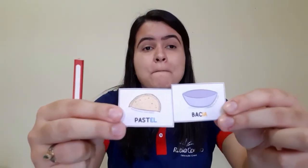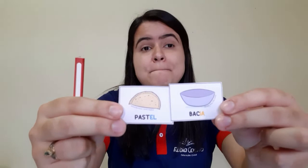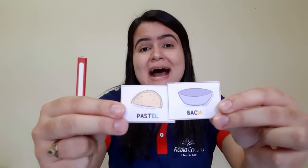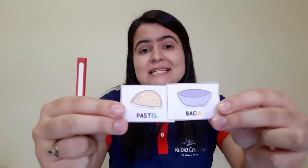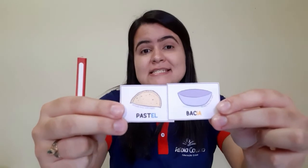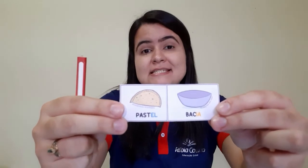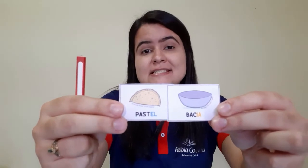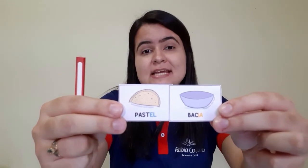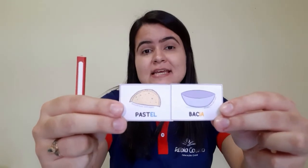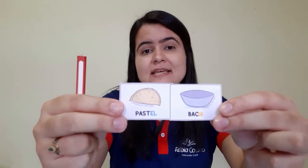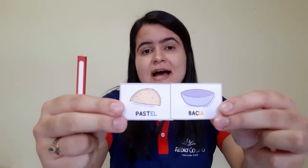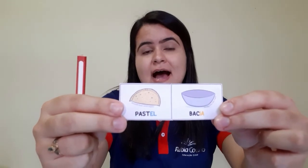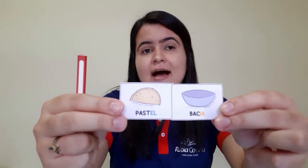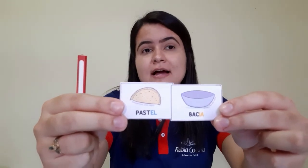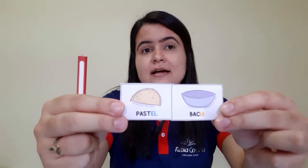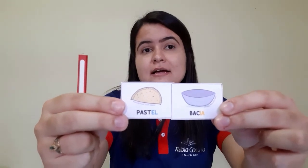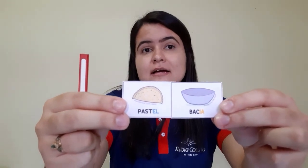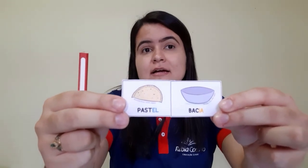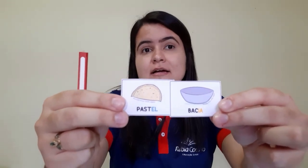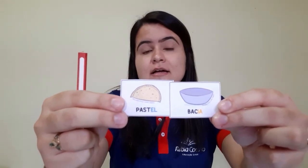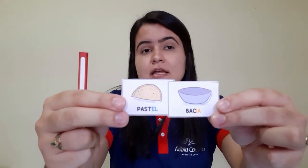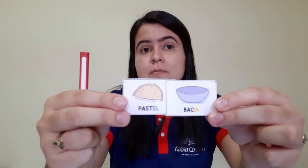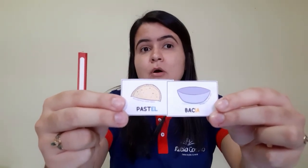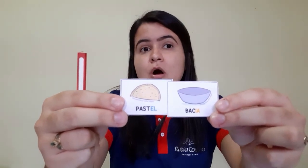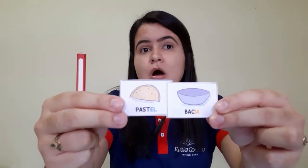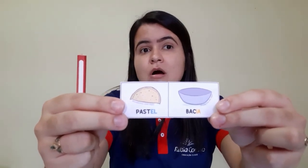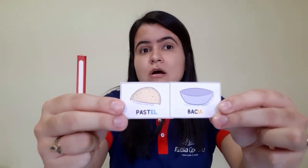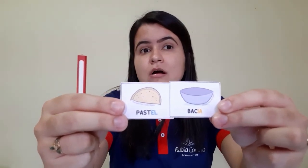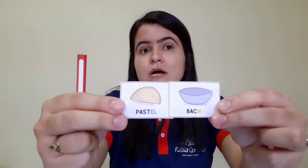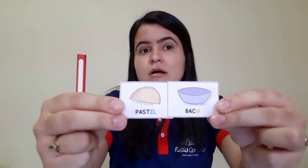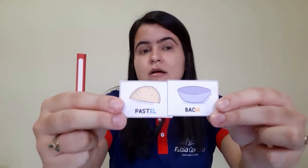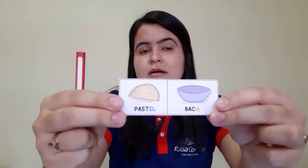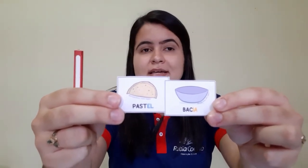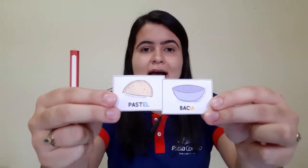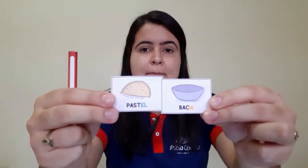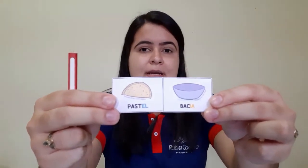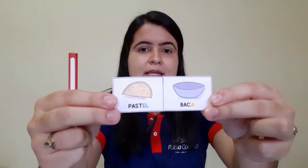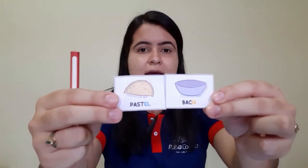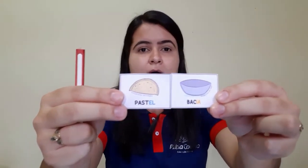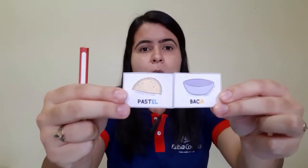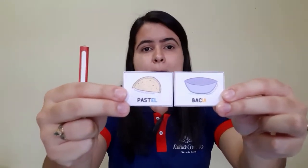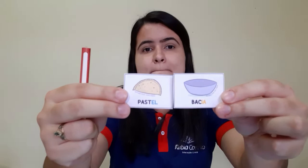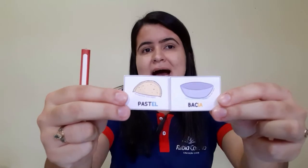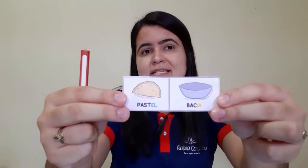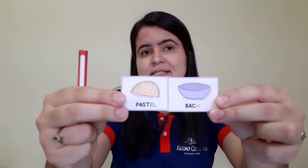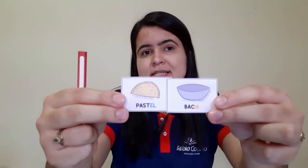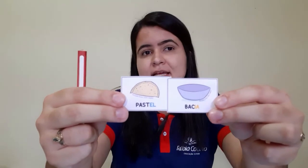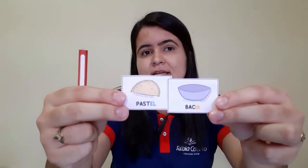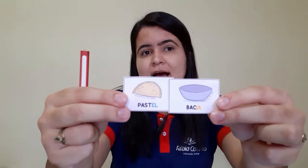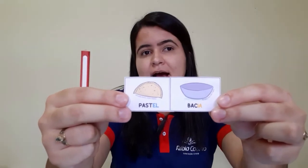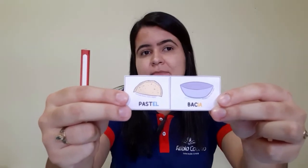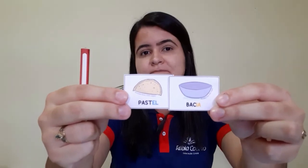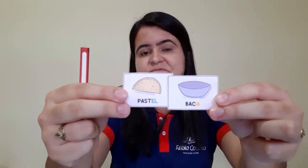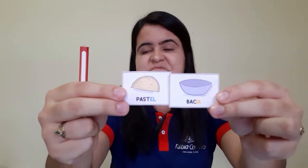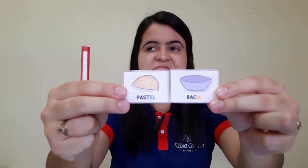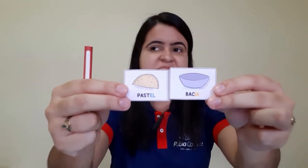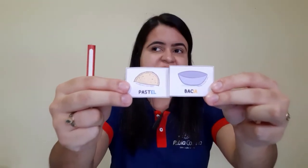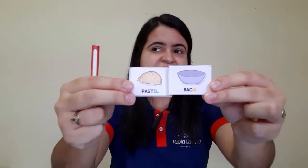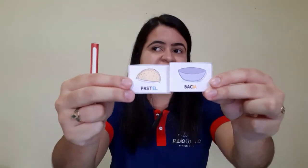Gabriel, bacia. Rimou? Gabriel, bacia.